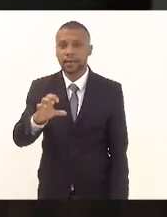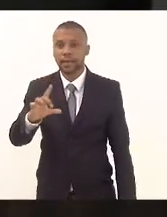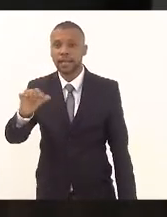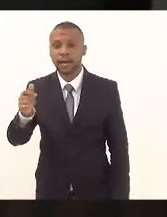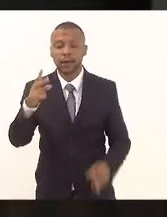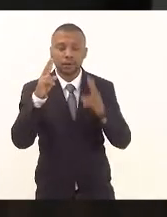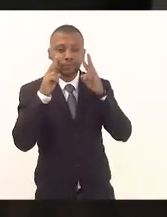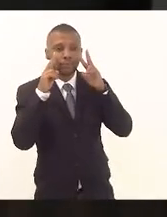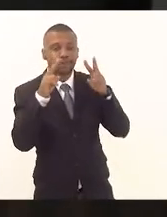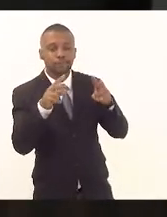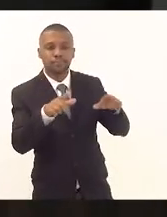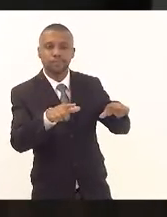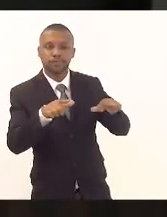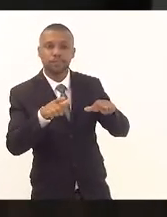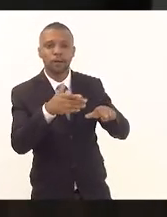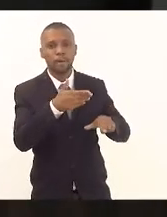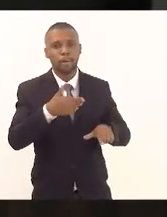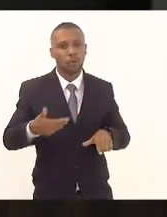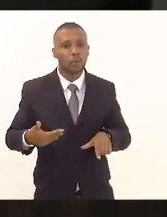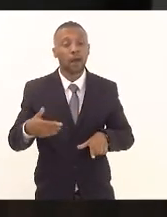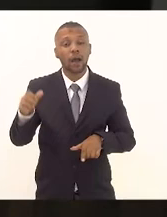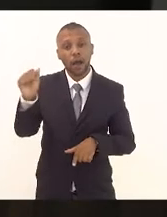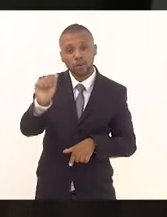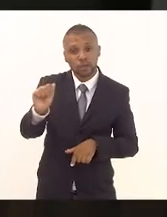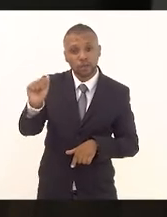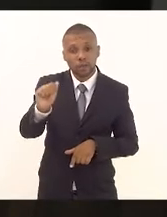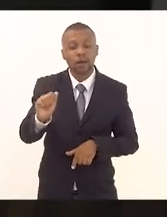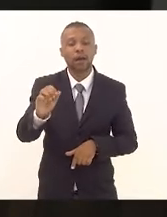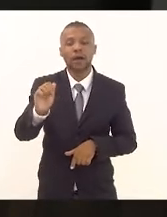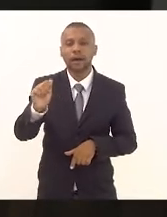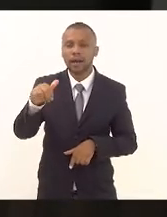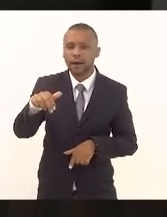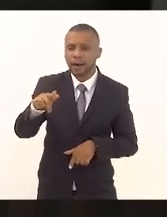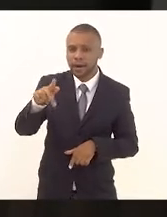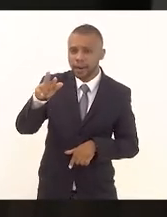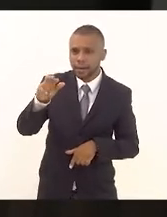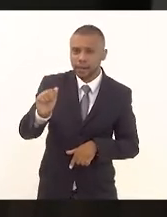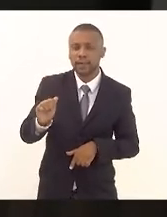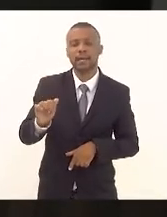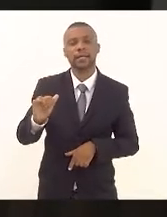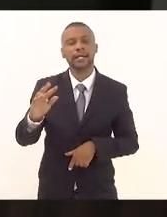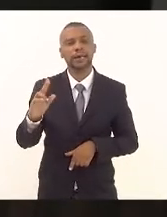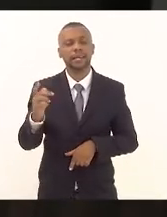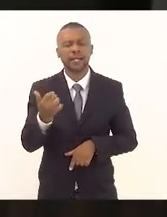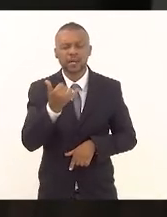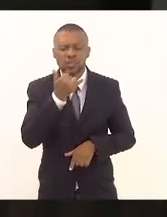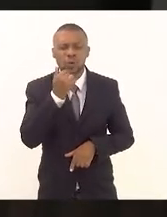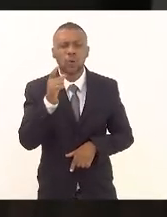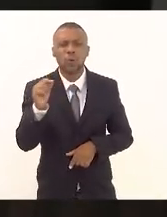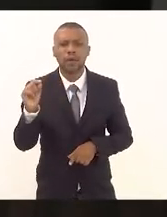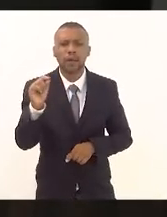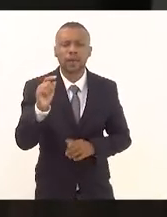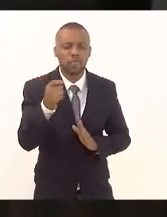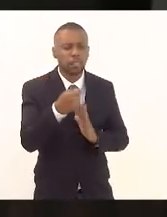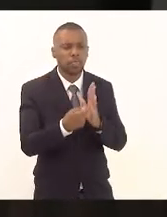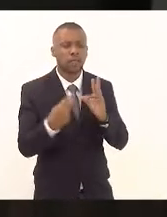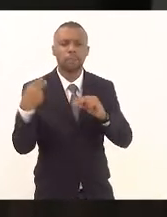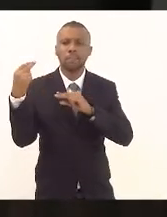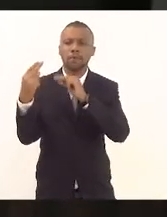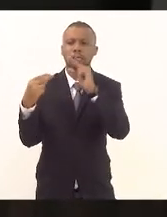utilidade pública na Associação Angra e Ilha Convention Visitor. Esse aqui